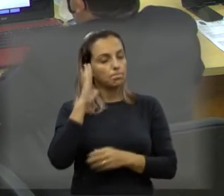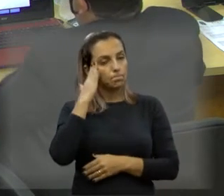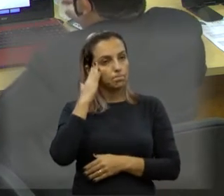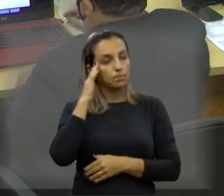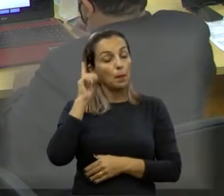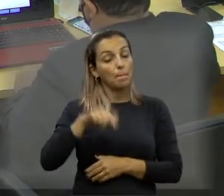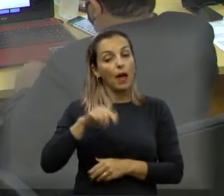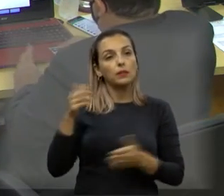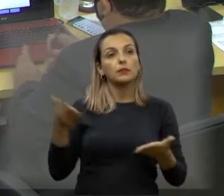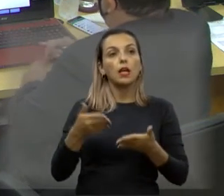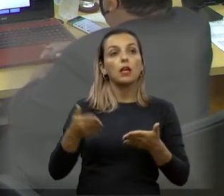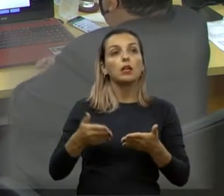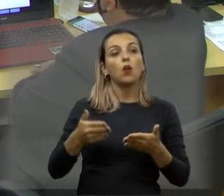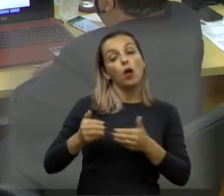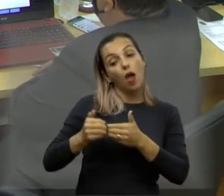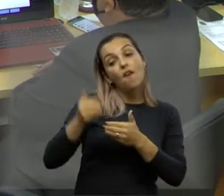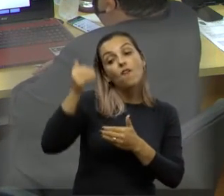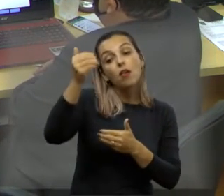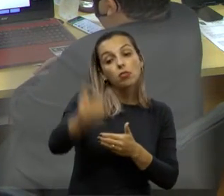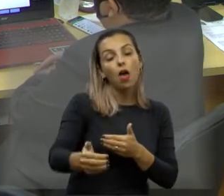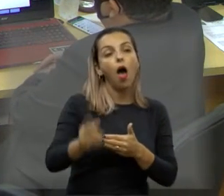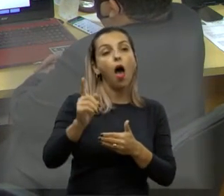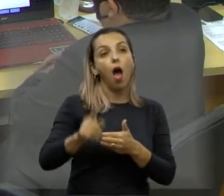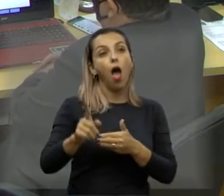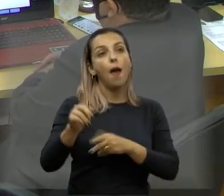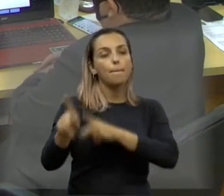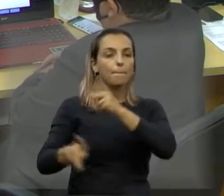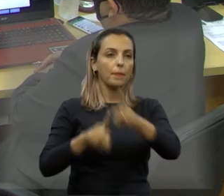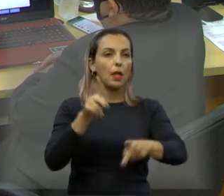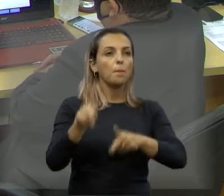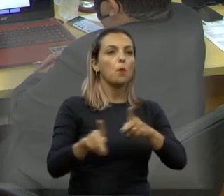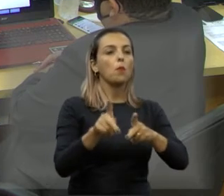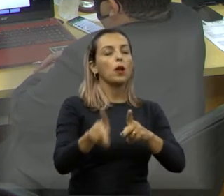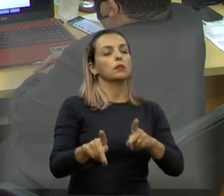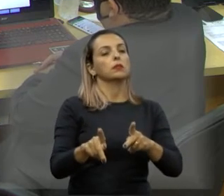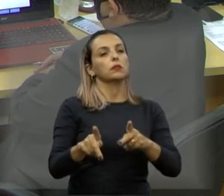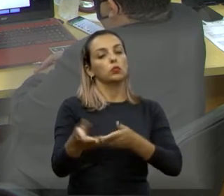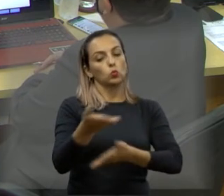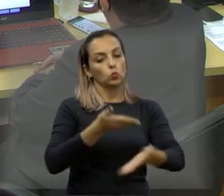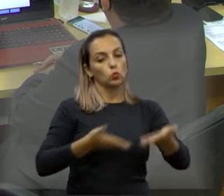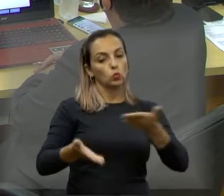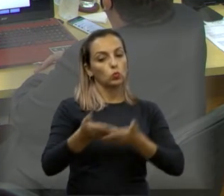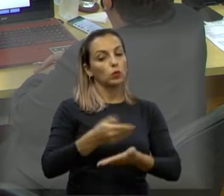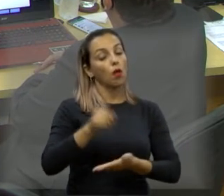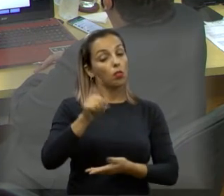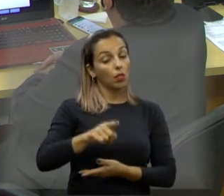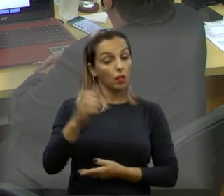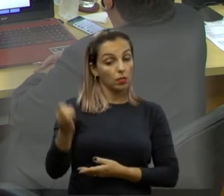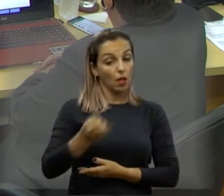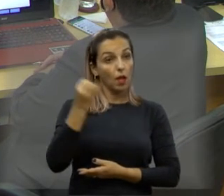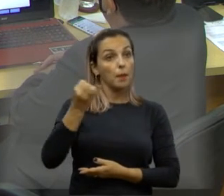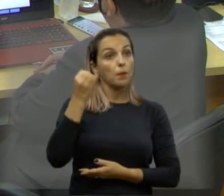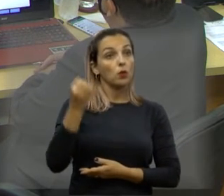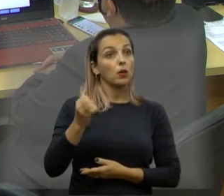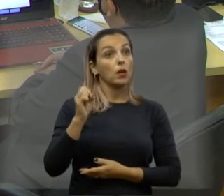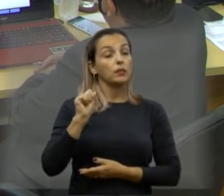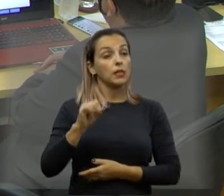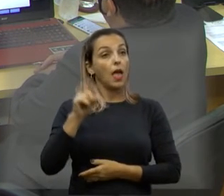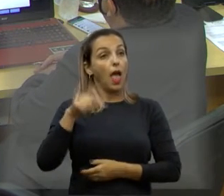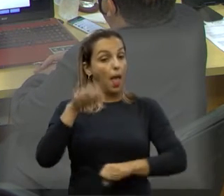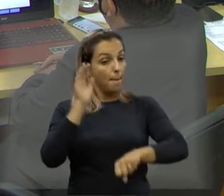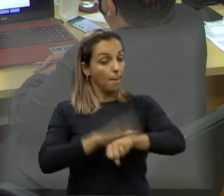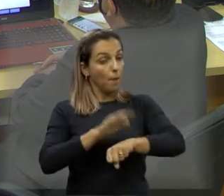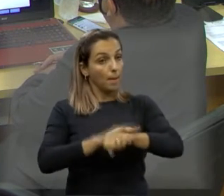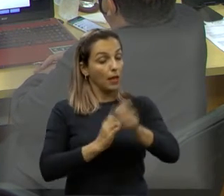agora eu trabalho em avançar nesse sentido e também para você para encerrar eu acredito que é tão quanto é importante pensar se é a hora dos